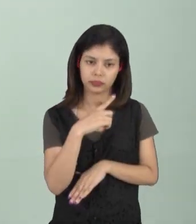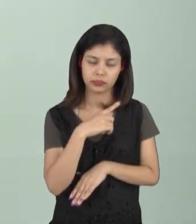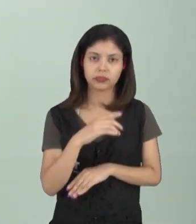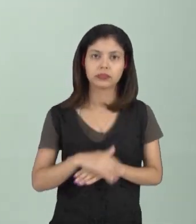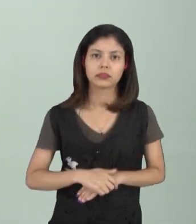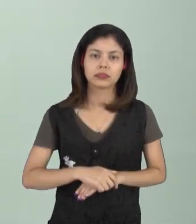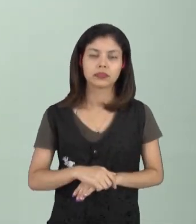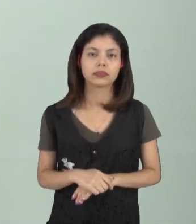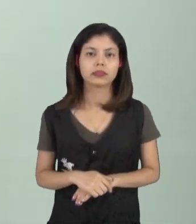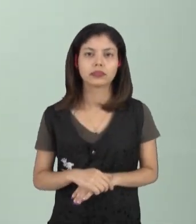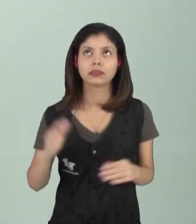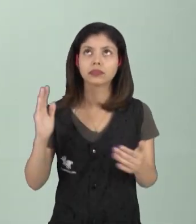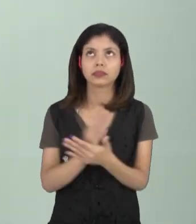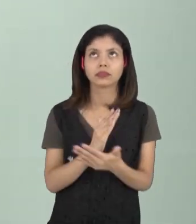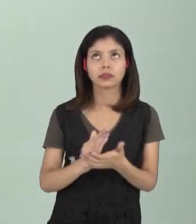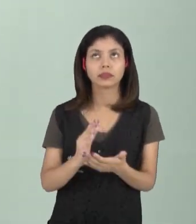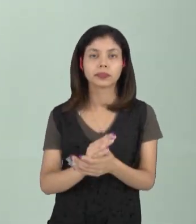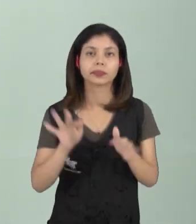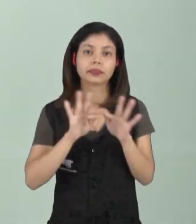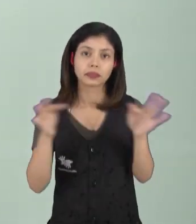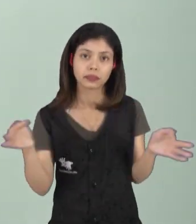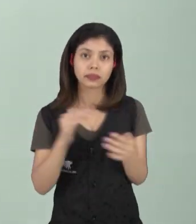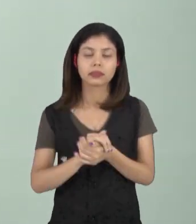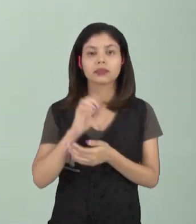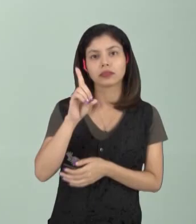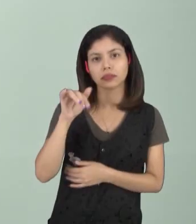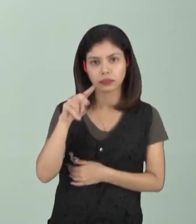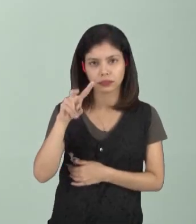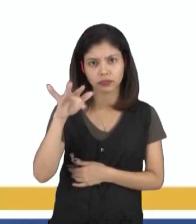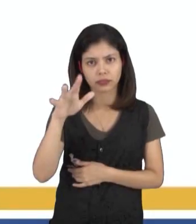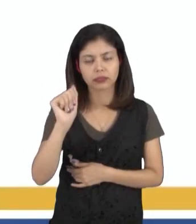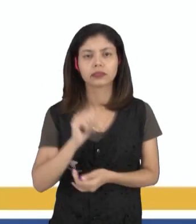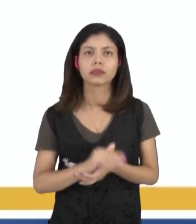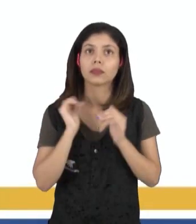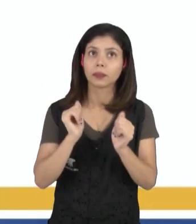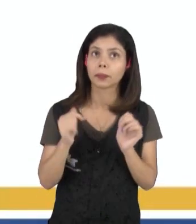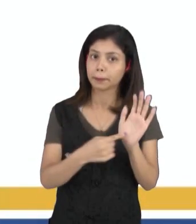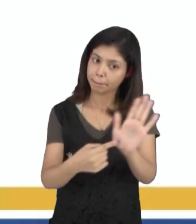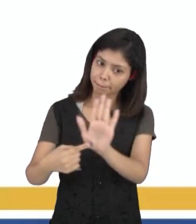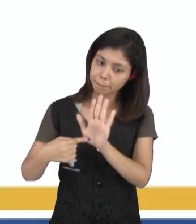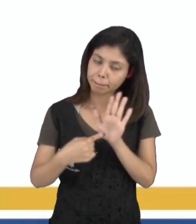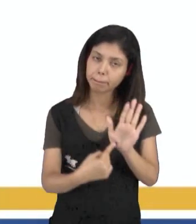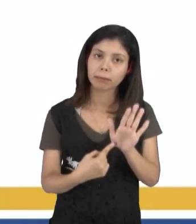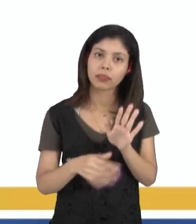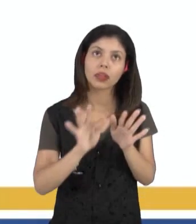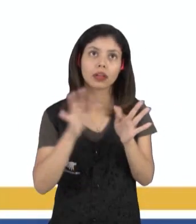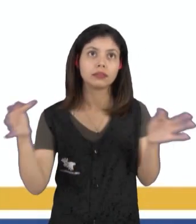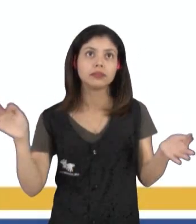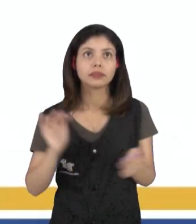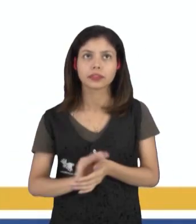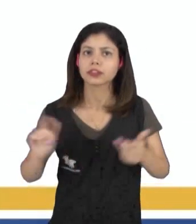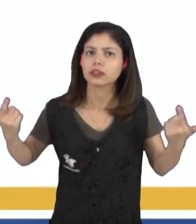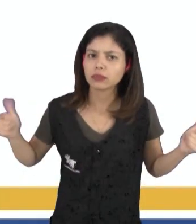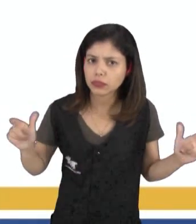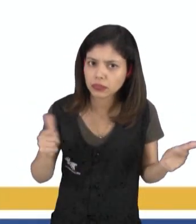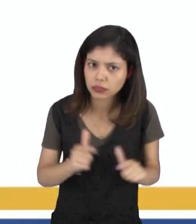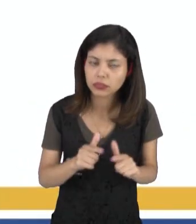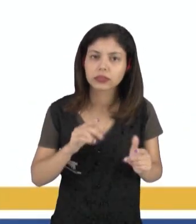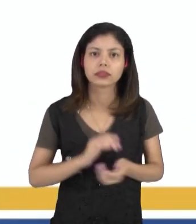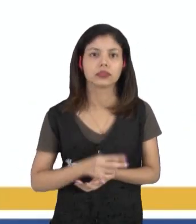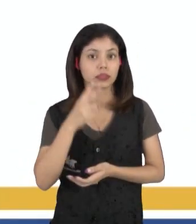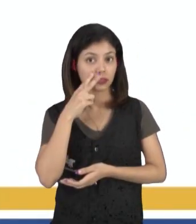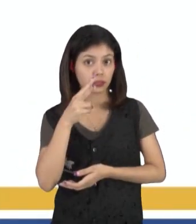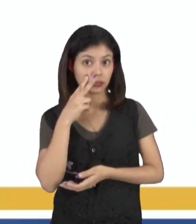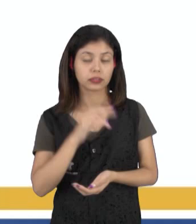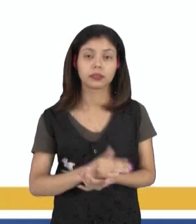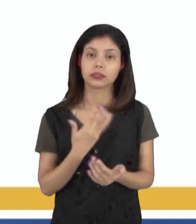também algumas orações subordinadas adverbiais que elas podem se apresentar ali na forma reduzida. Nós